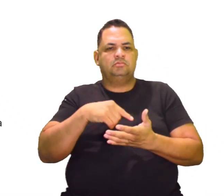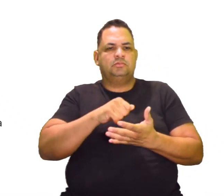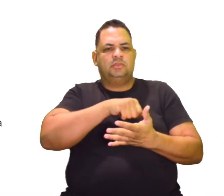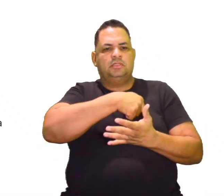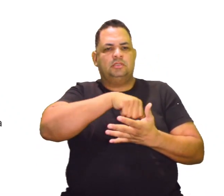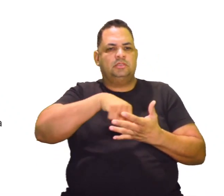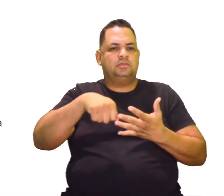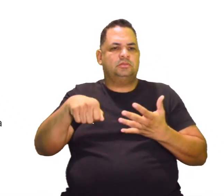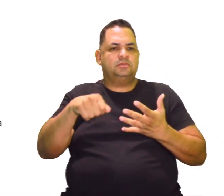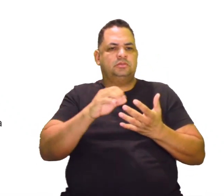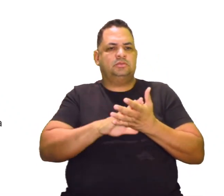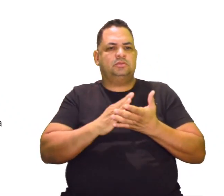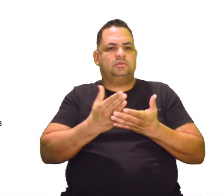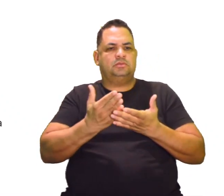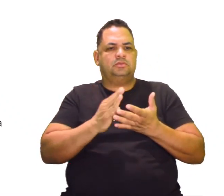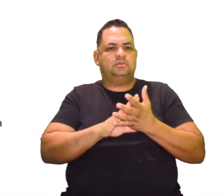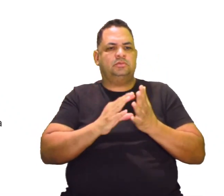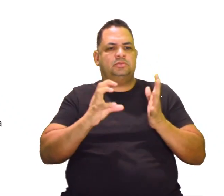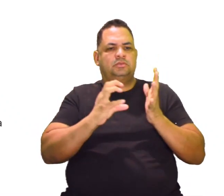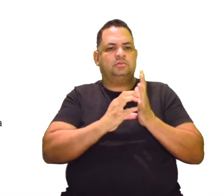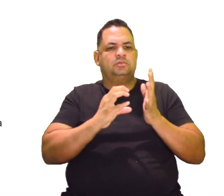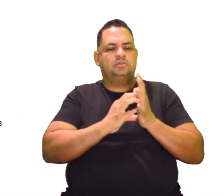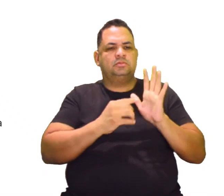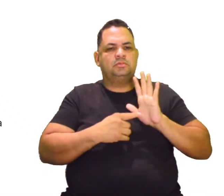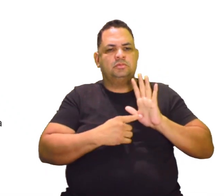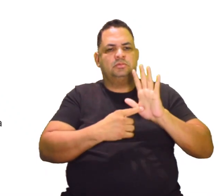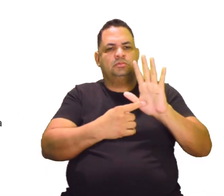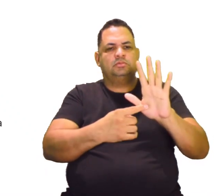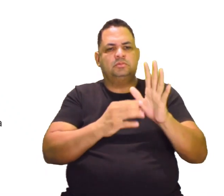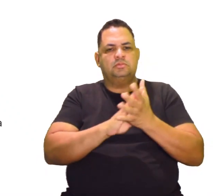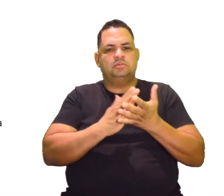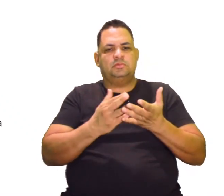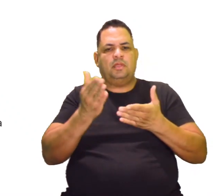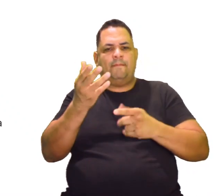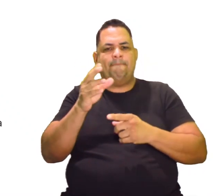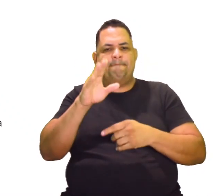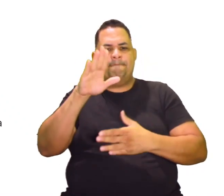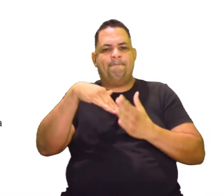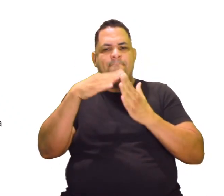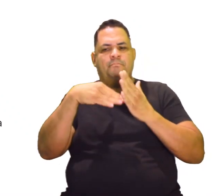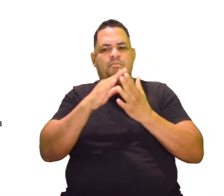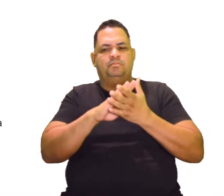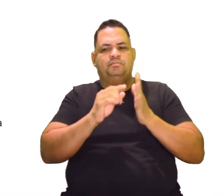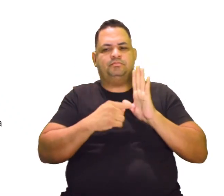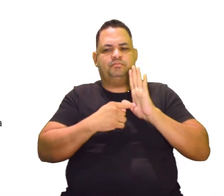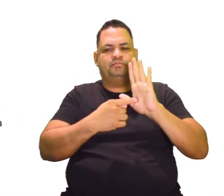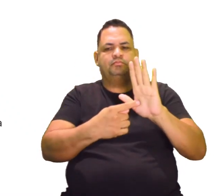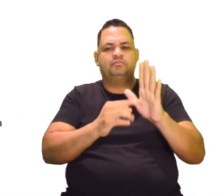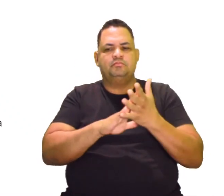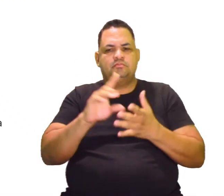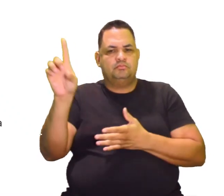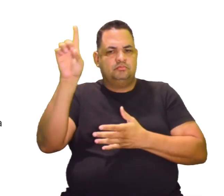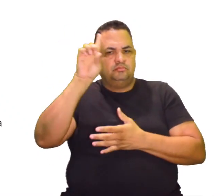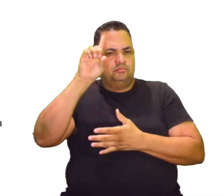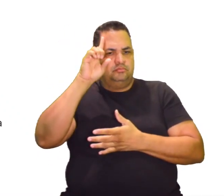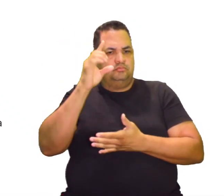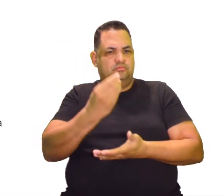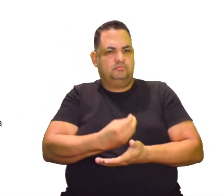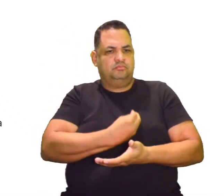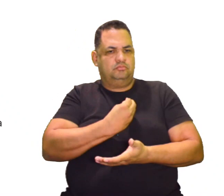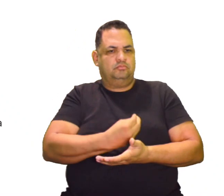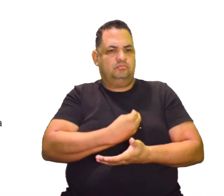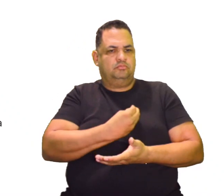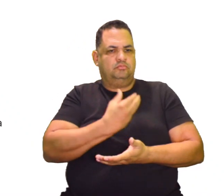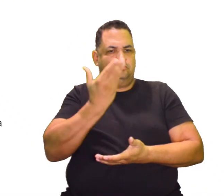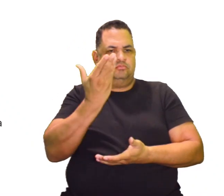que contavam história. Então, a pintura estava sempre retratando do cotidiano, da vida, né?